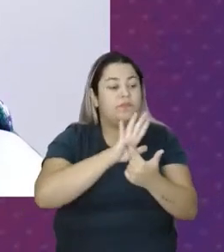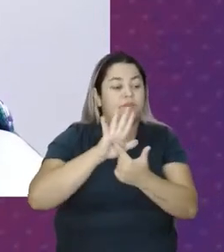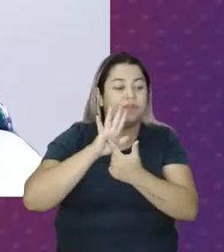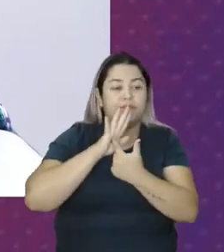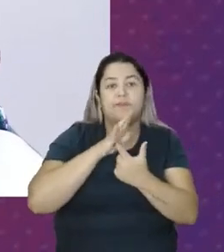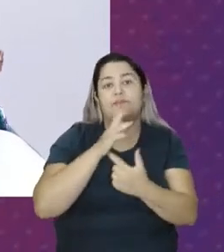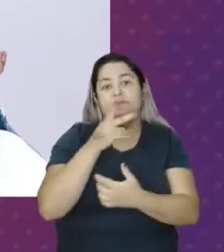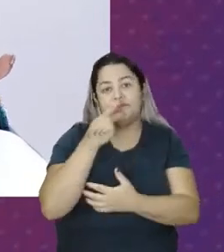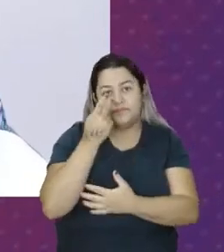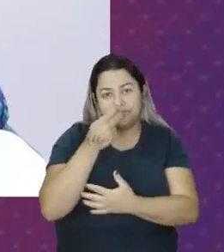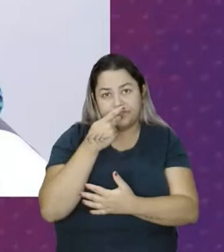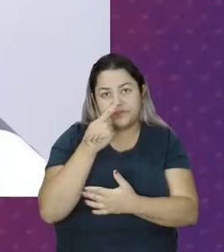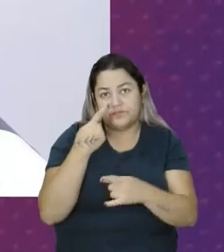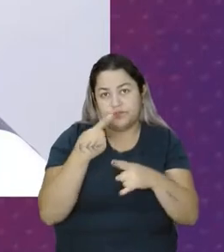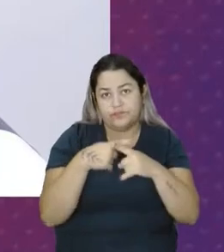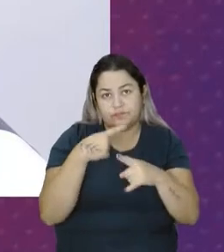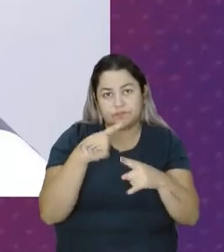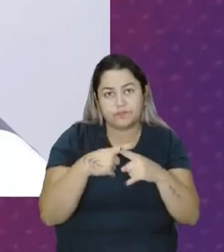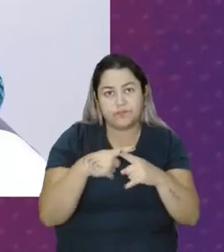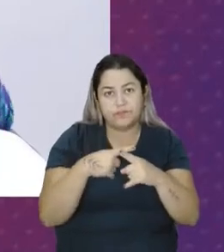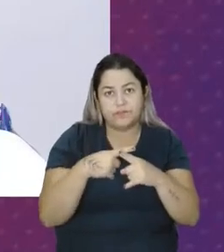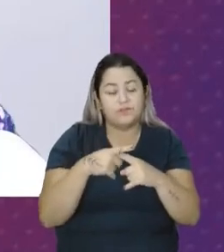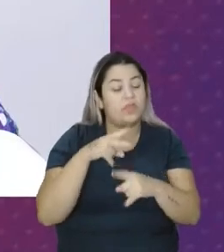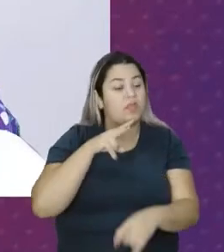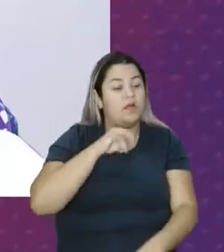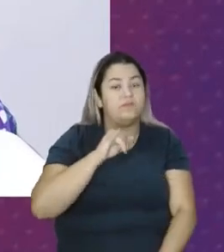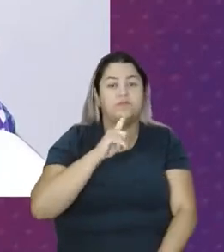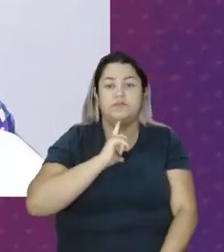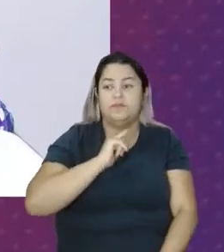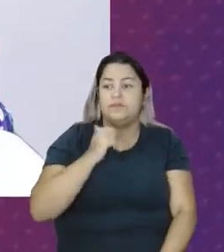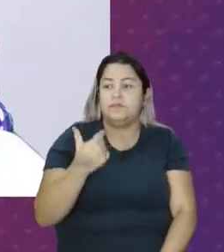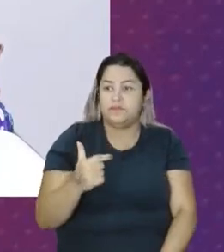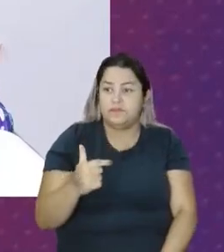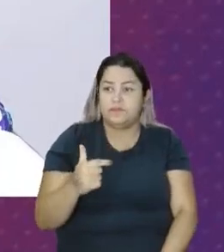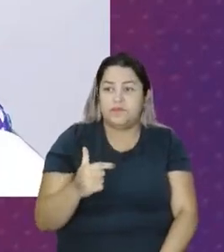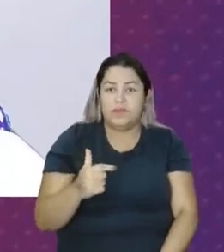com isso, porque não vai haver